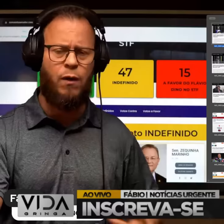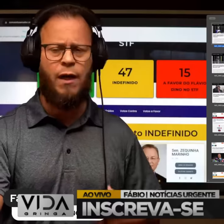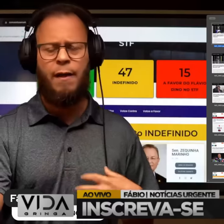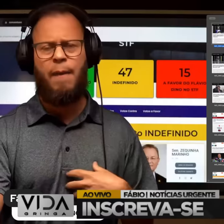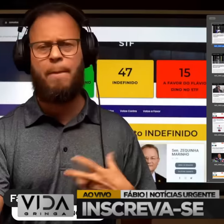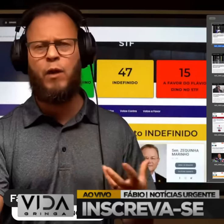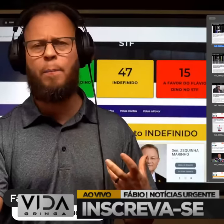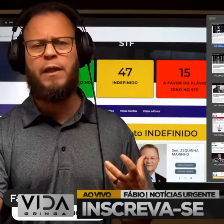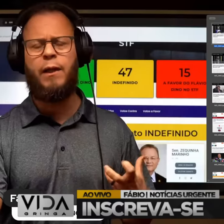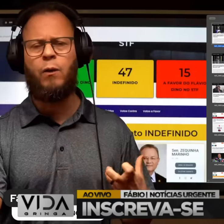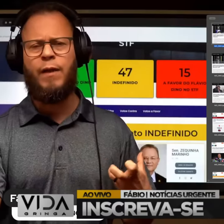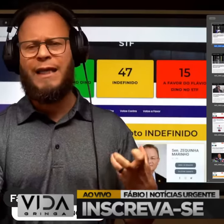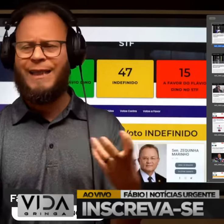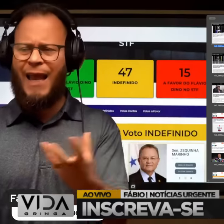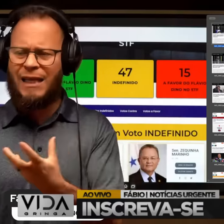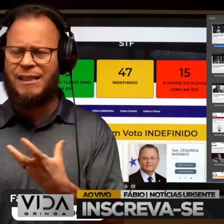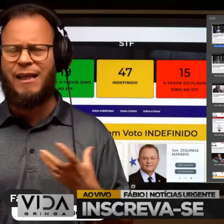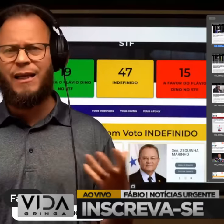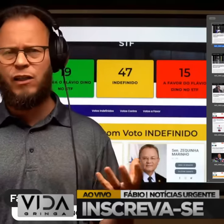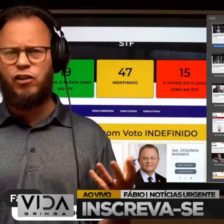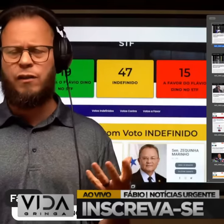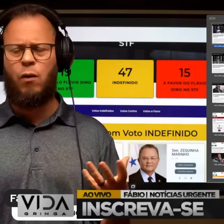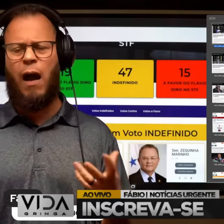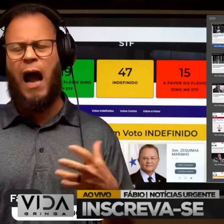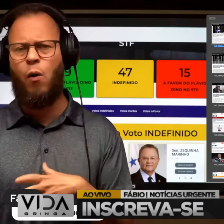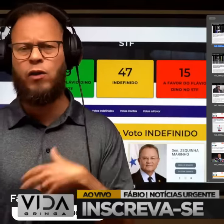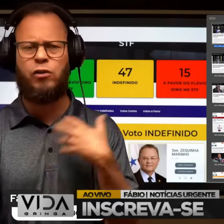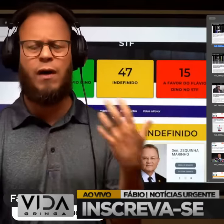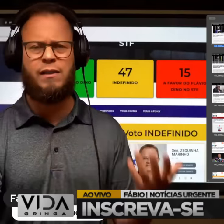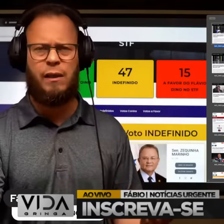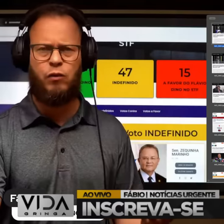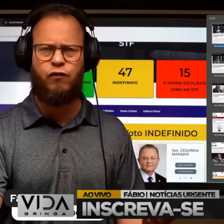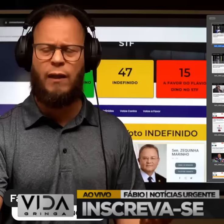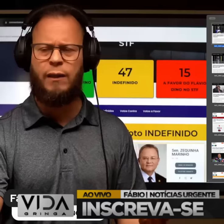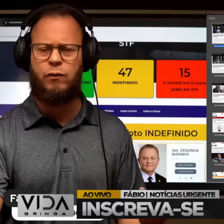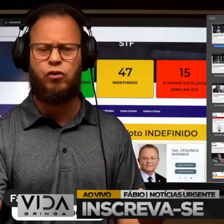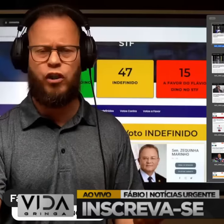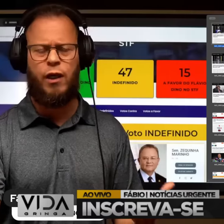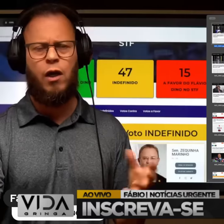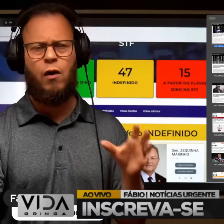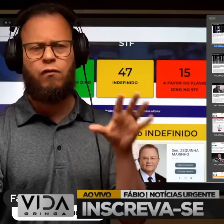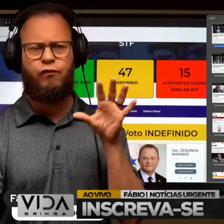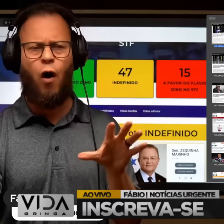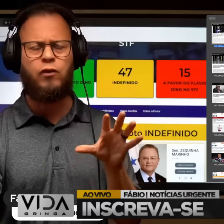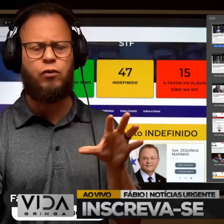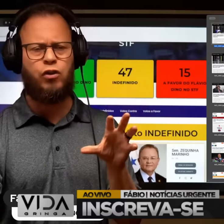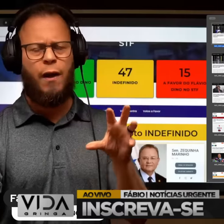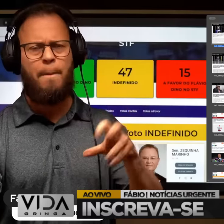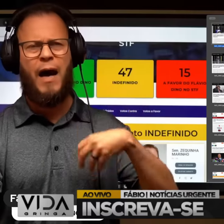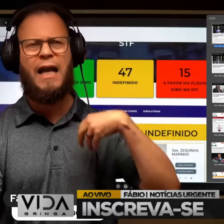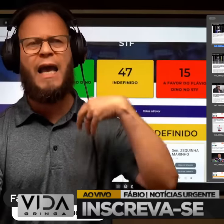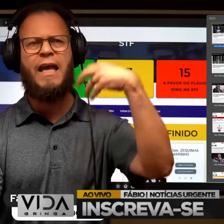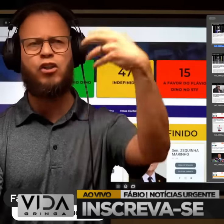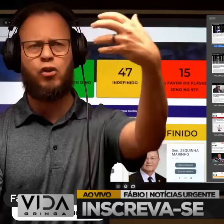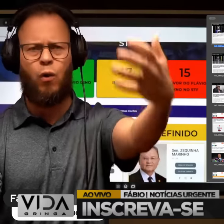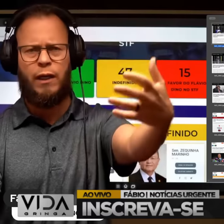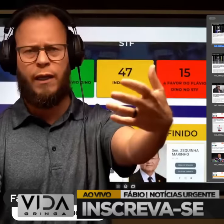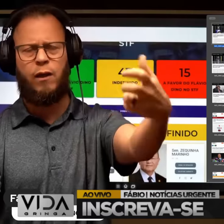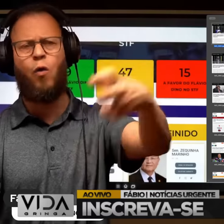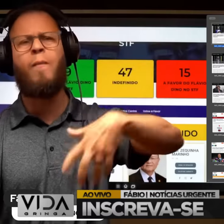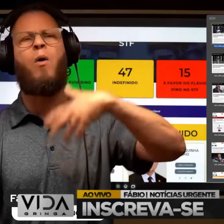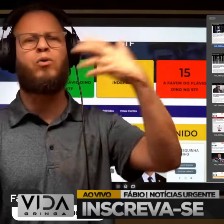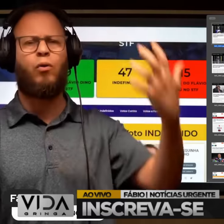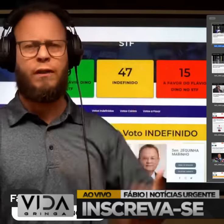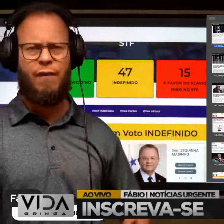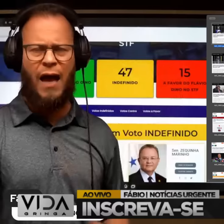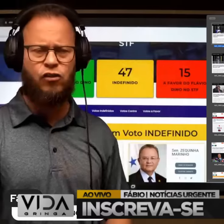opinião. Na minha opinião, nessa questão aonde nós estamos falando de votos para escolher